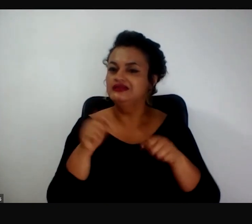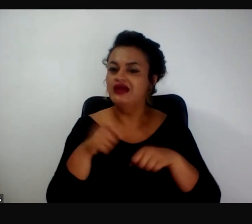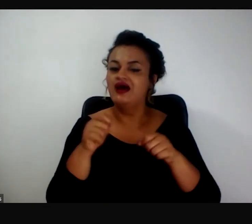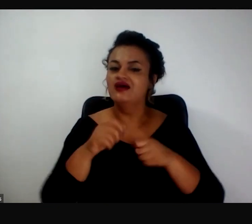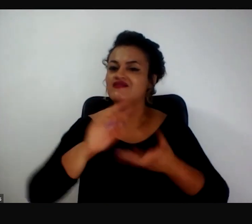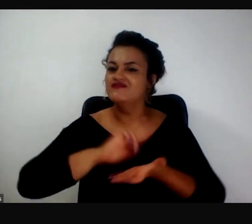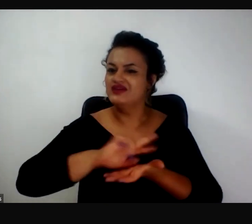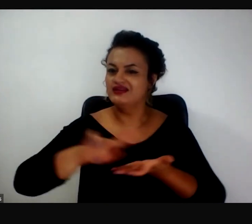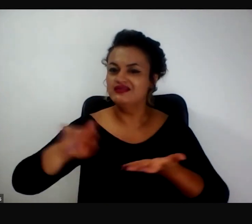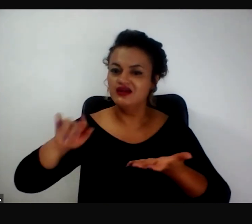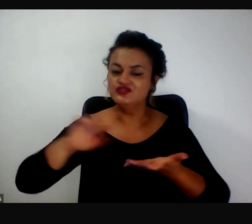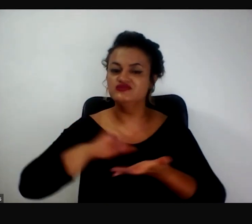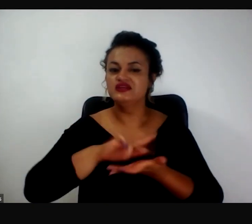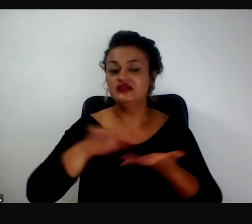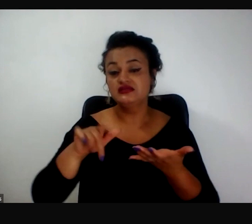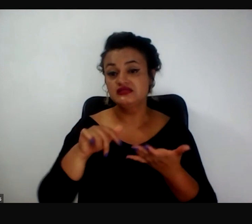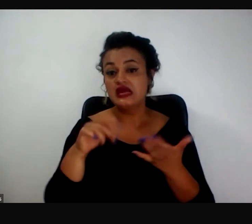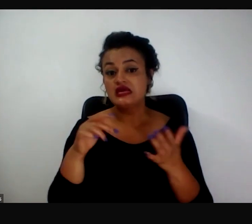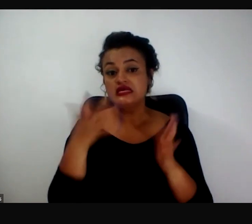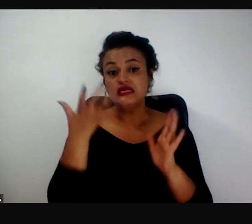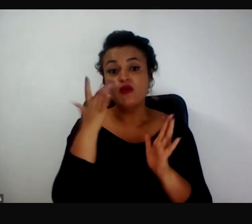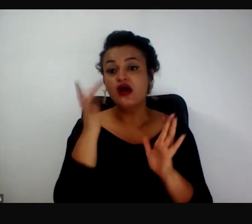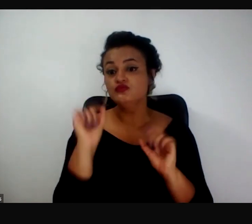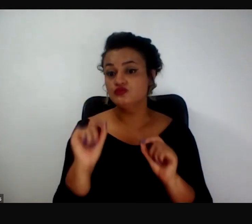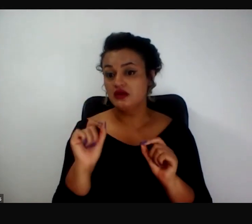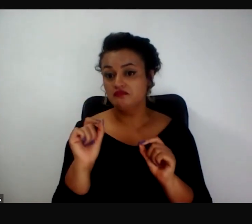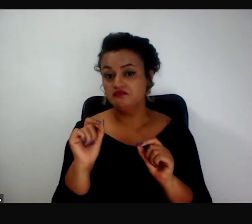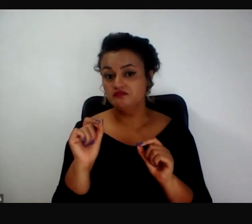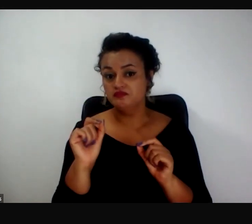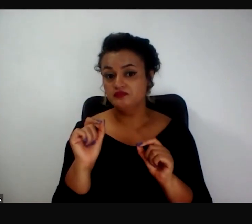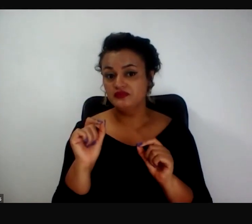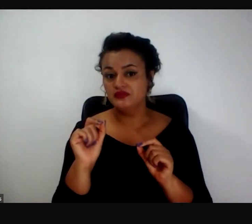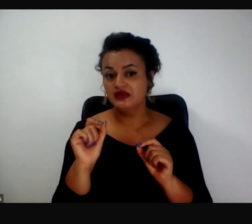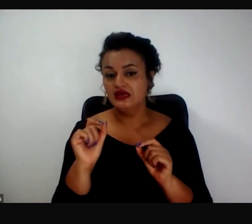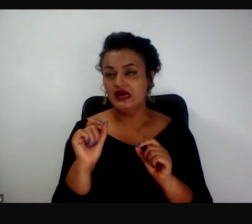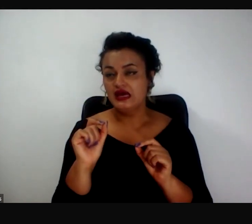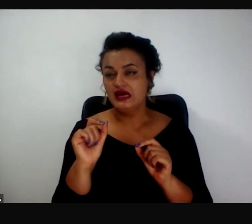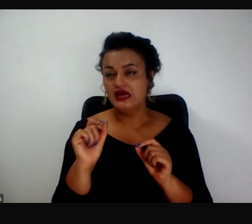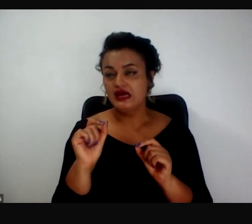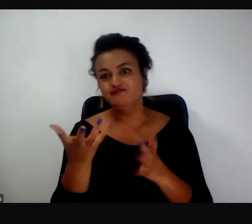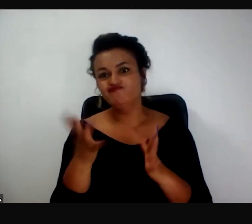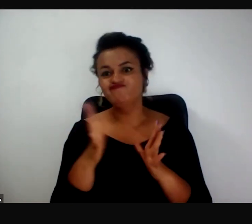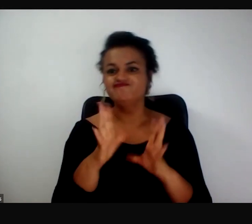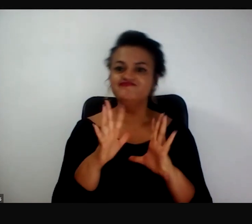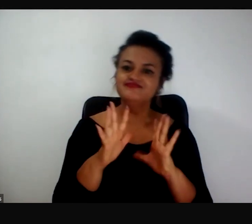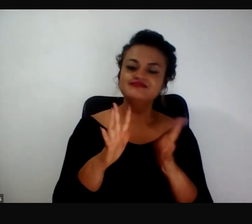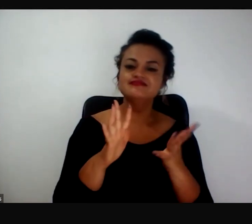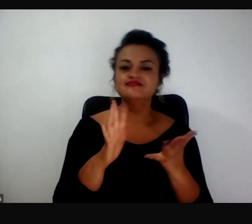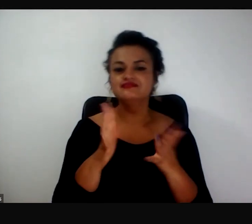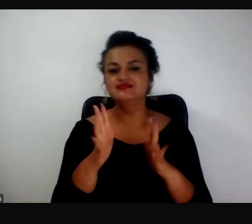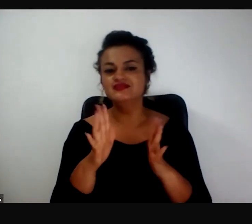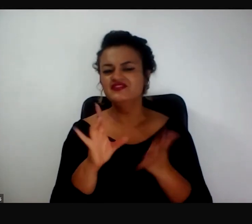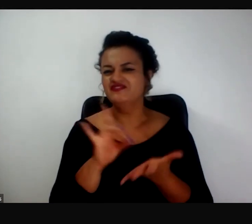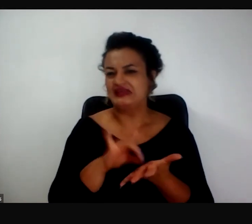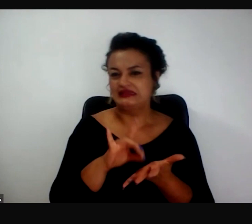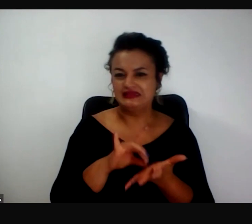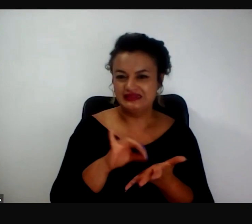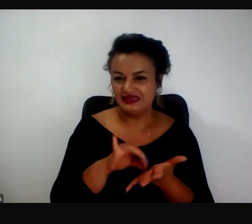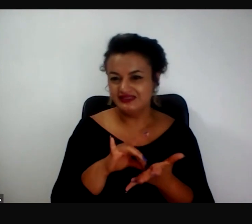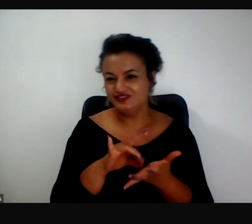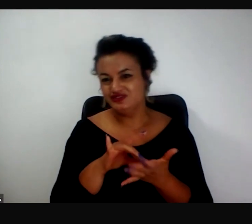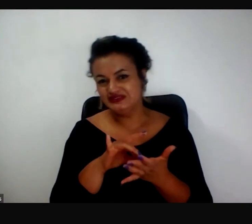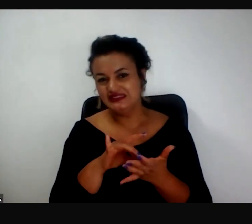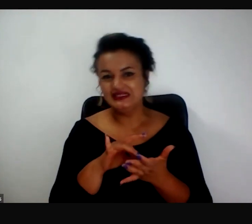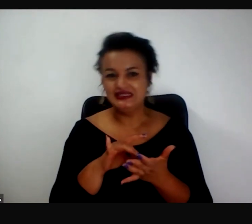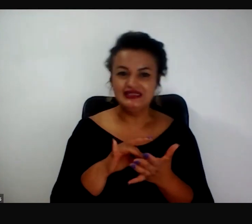variedade e eu acho que não é certo, não é verdade dizer com uma